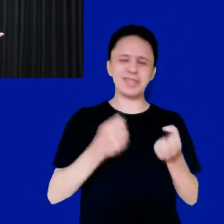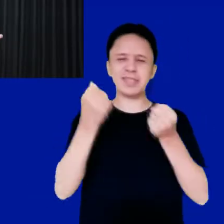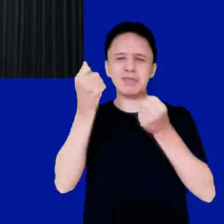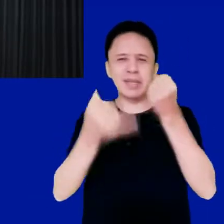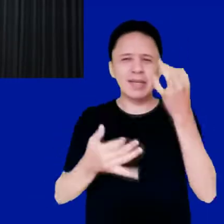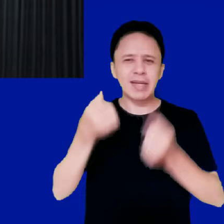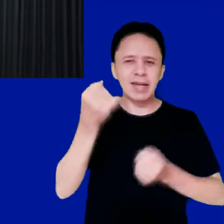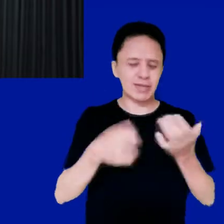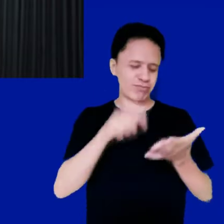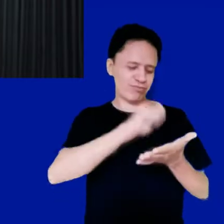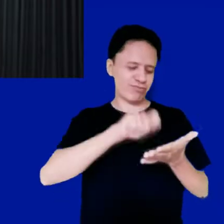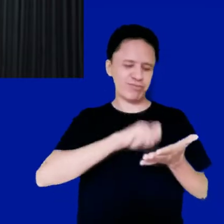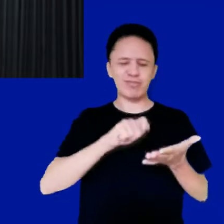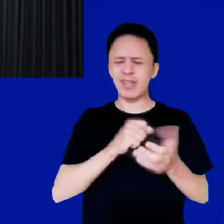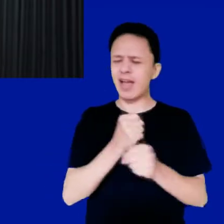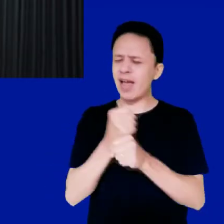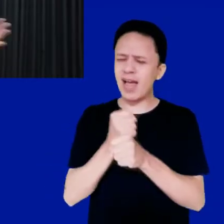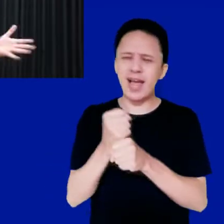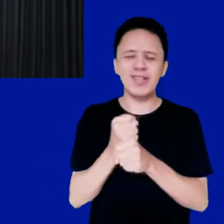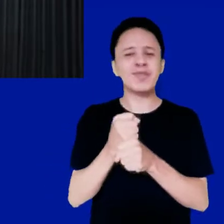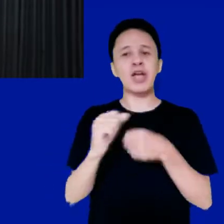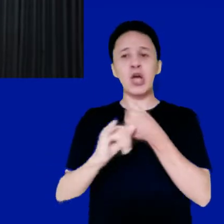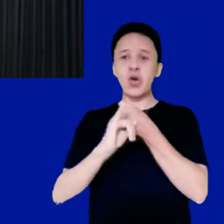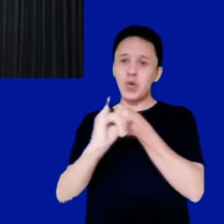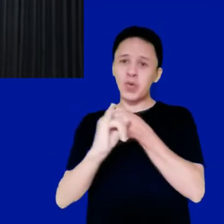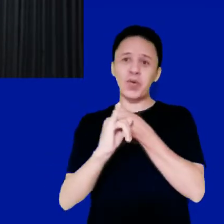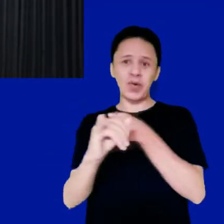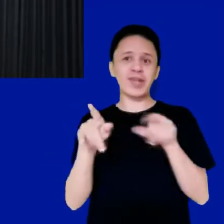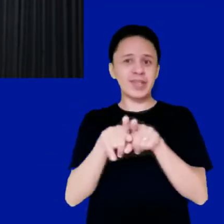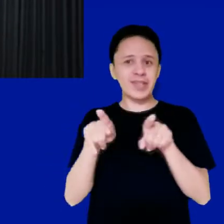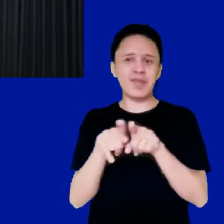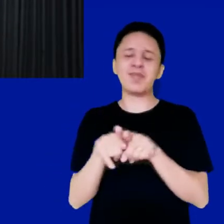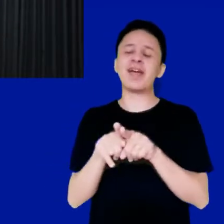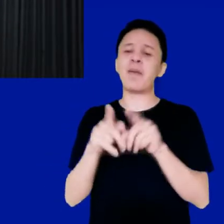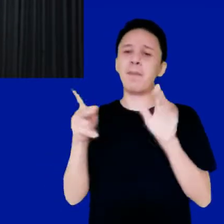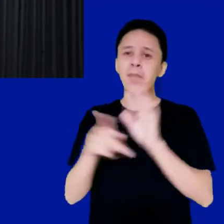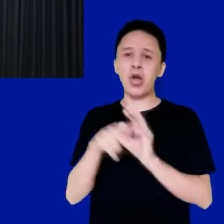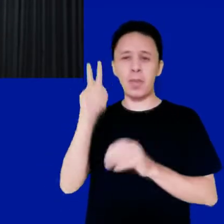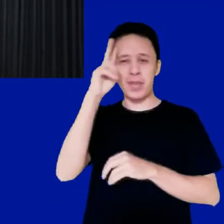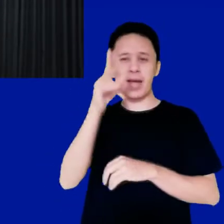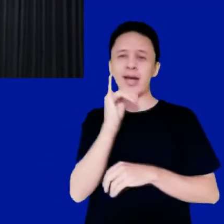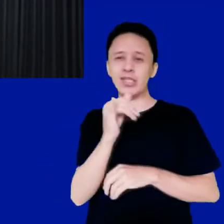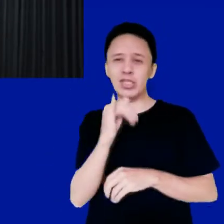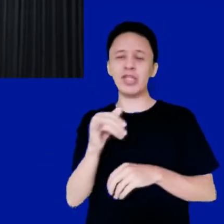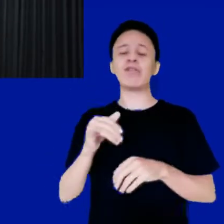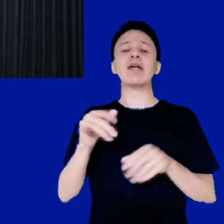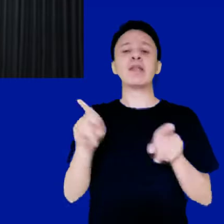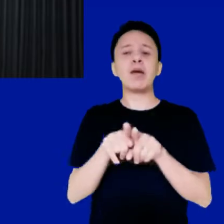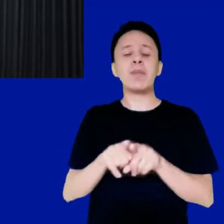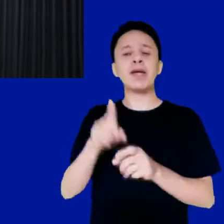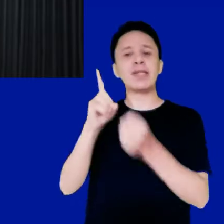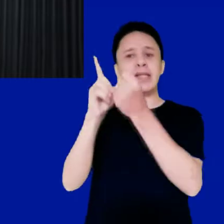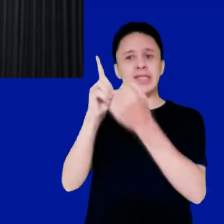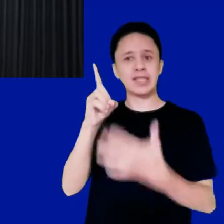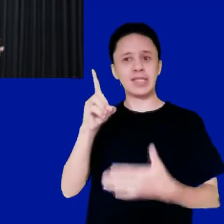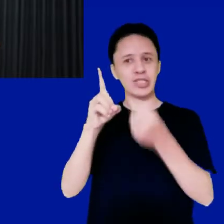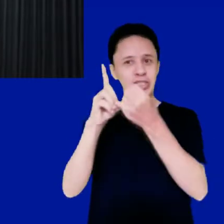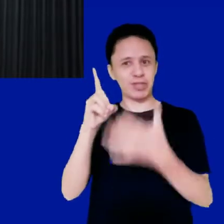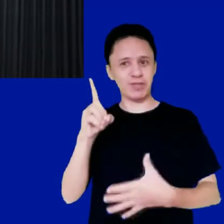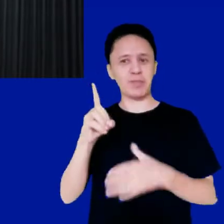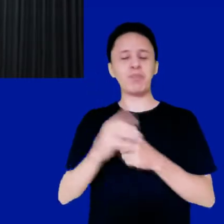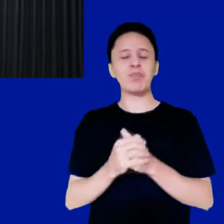que ele estava vendo, narrando e descrevendo. Assim foi durante muitos anos, a crônica teve essa mesma pegada de ser narrativa